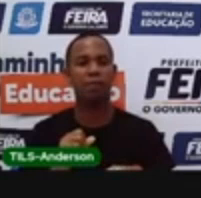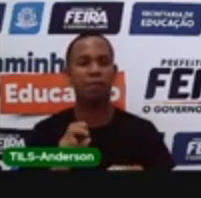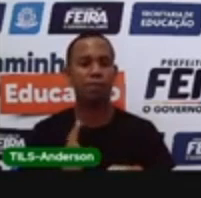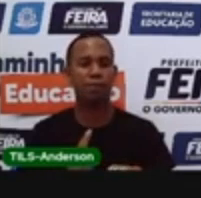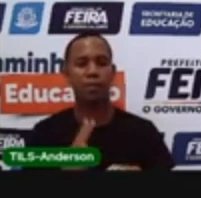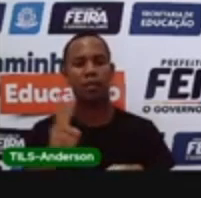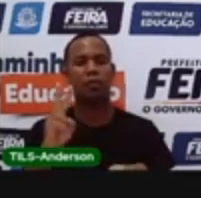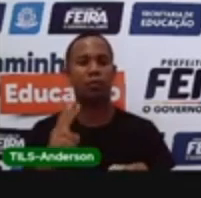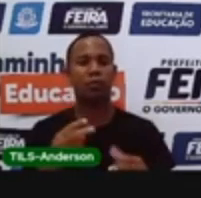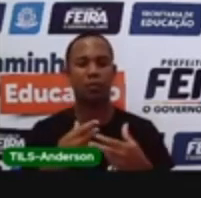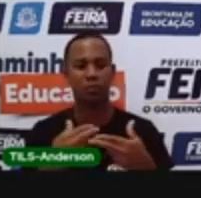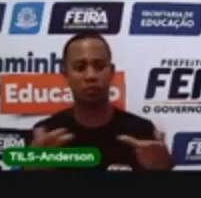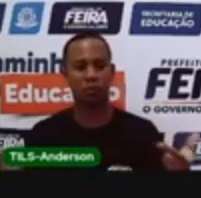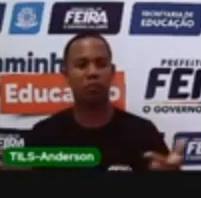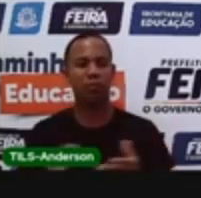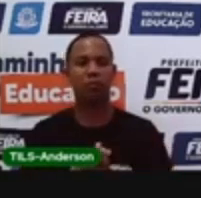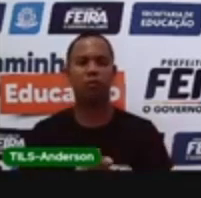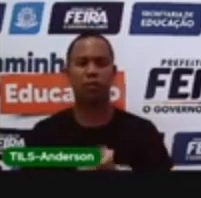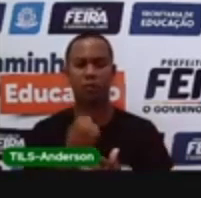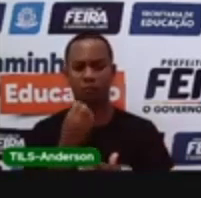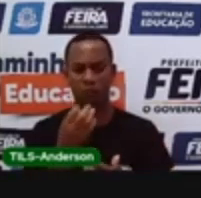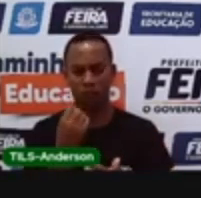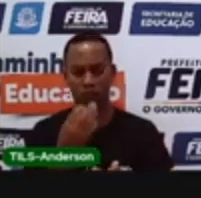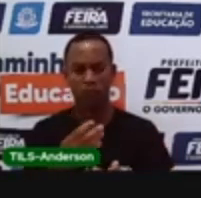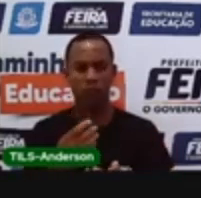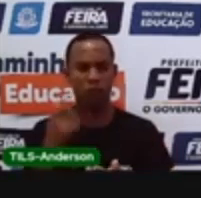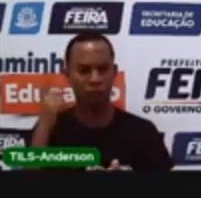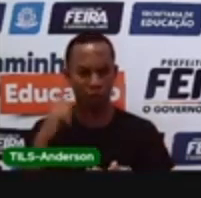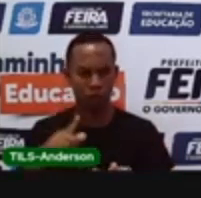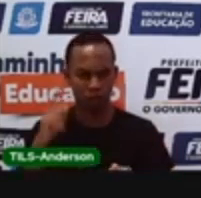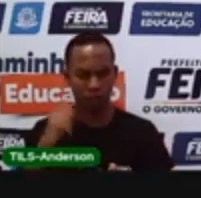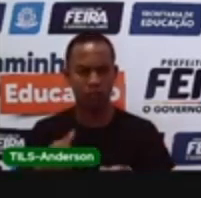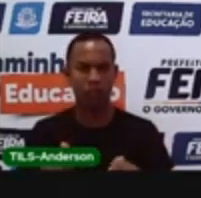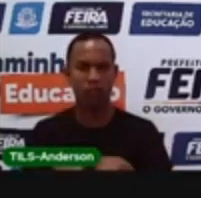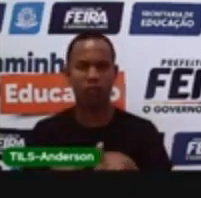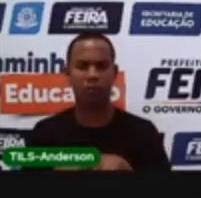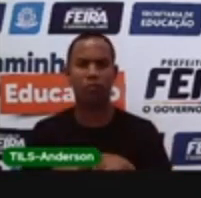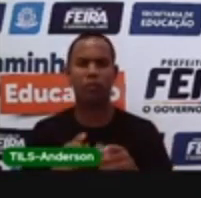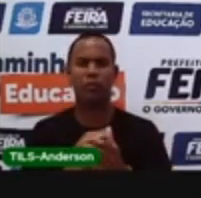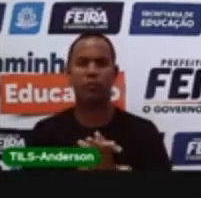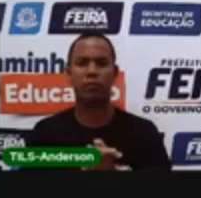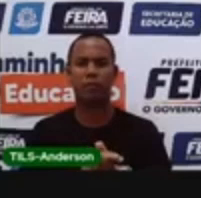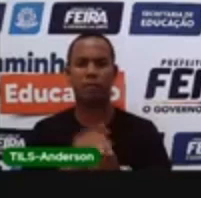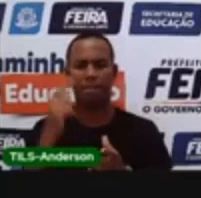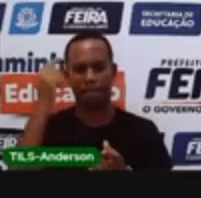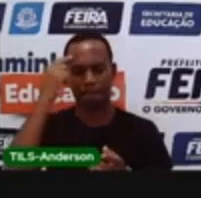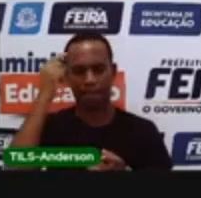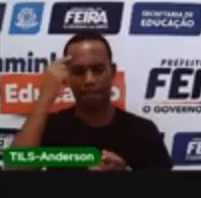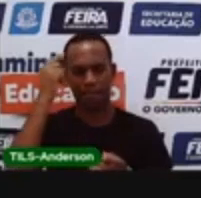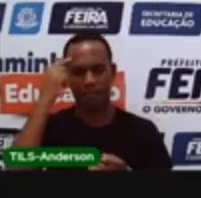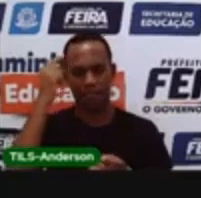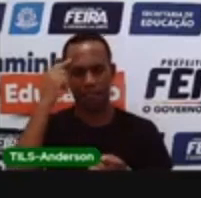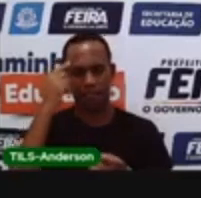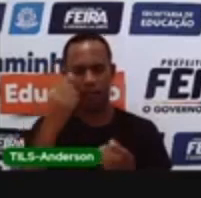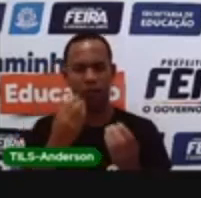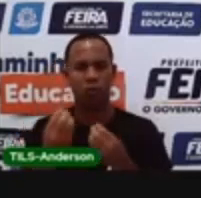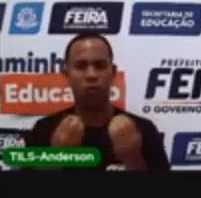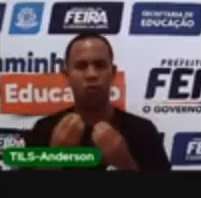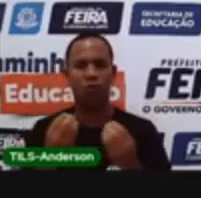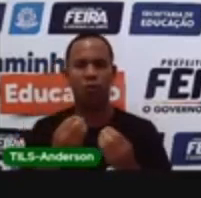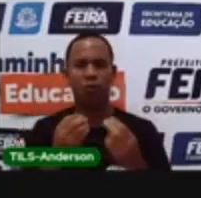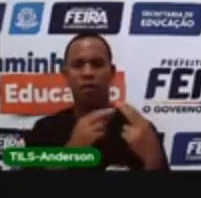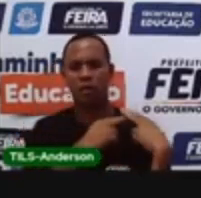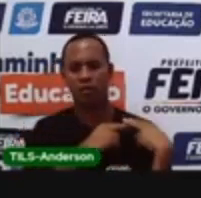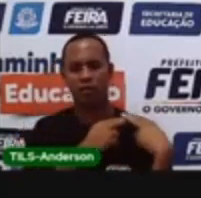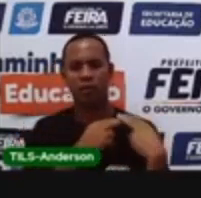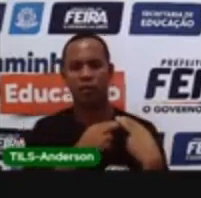energia, certo? Então, vale a pena vocês tentarem e pensarem aí com os responsáveis